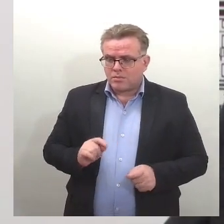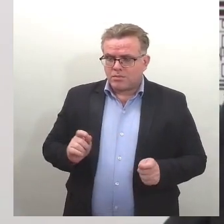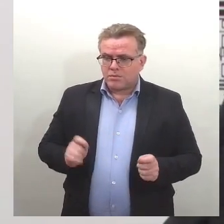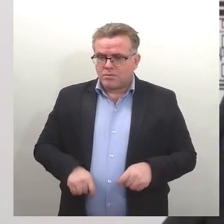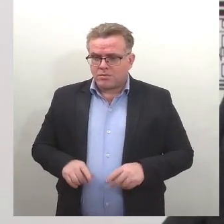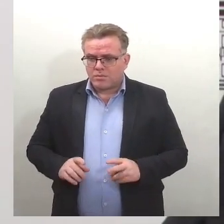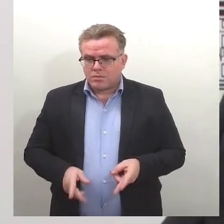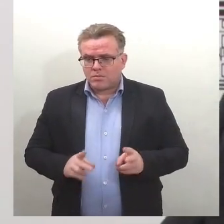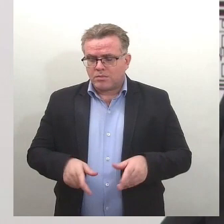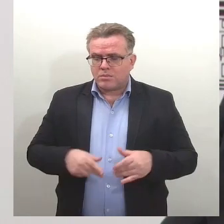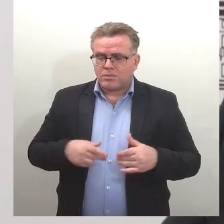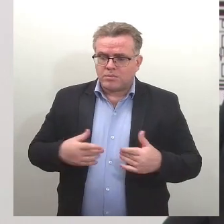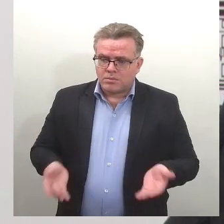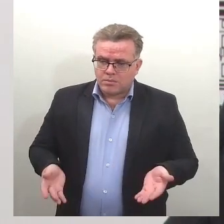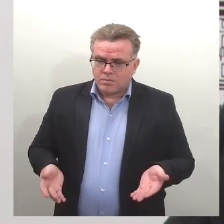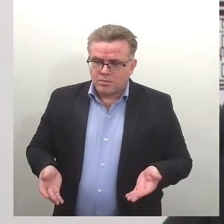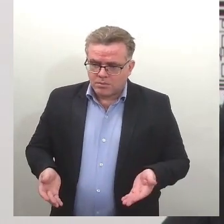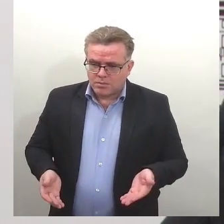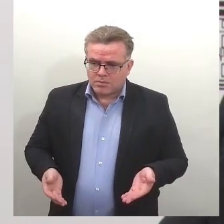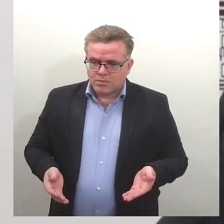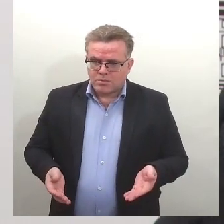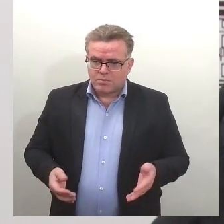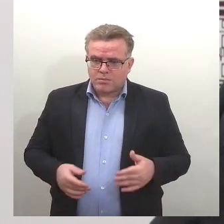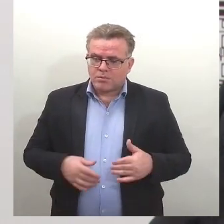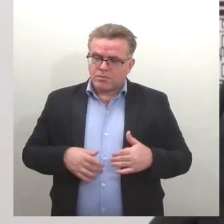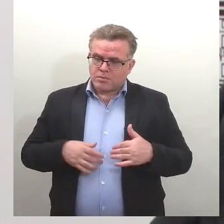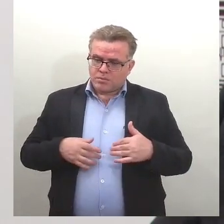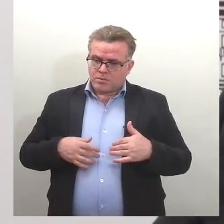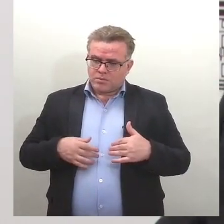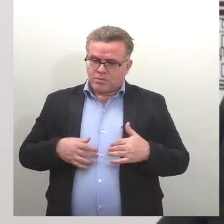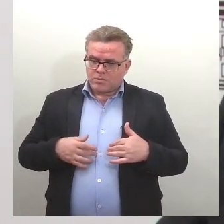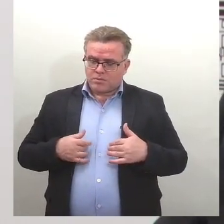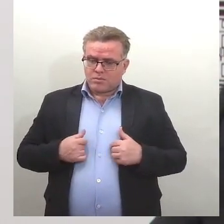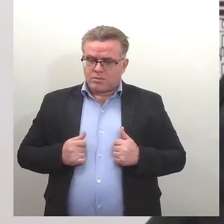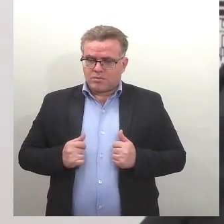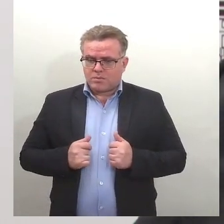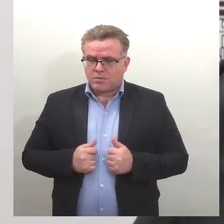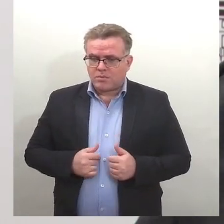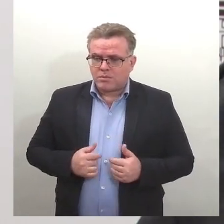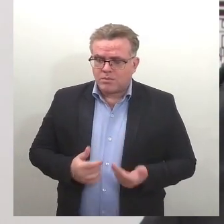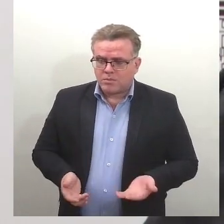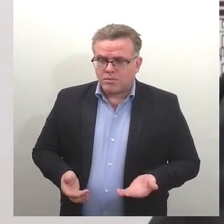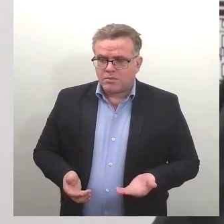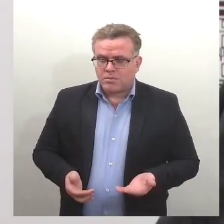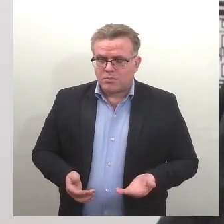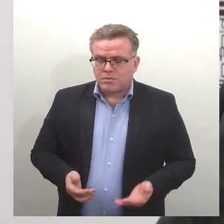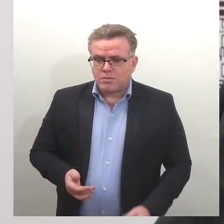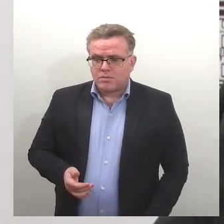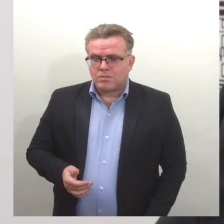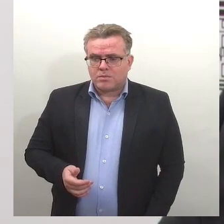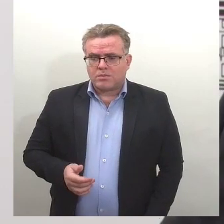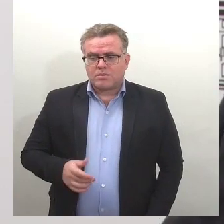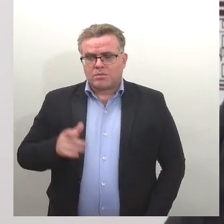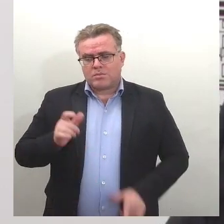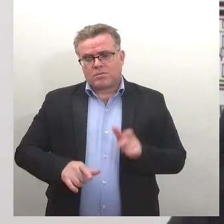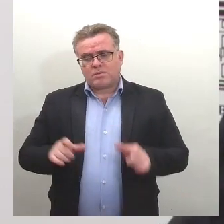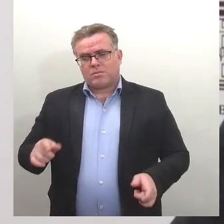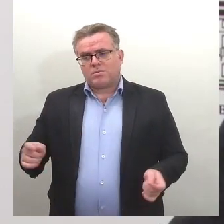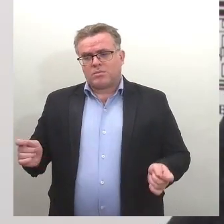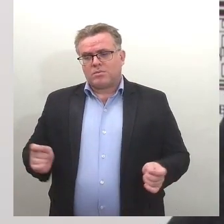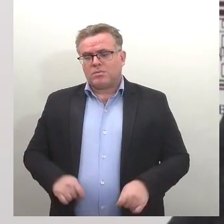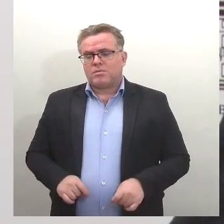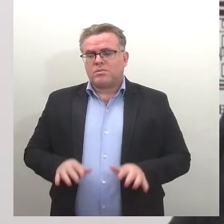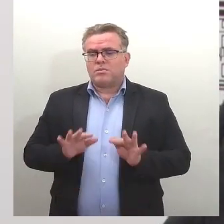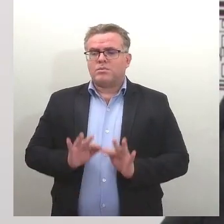economia sergipana, né, a bacia leiteira do estado, mas não só isso, que as pessoas possam ter o mínimo, né, que é ter